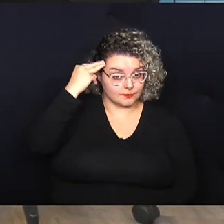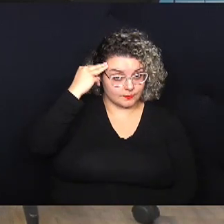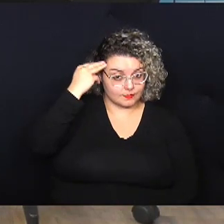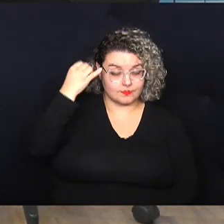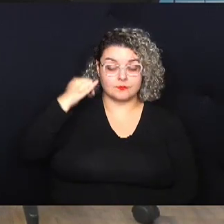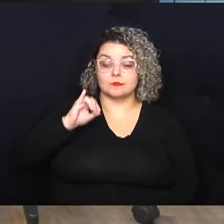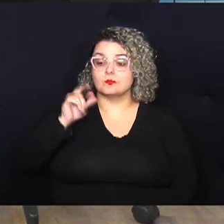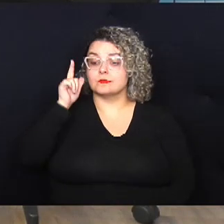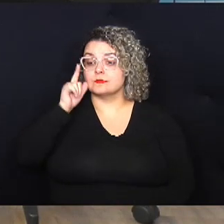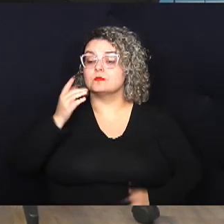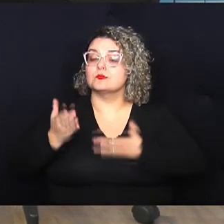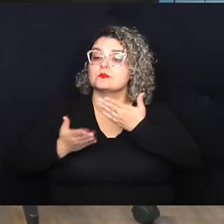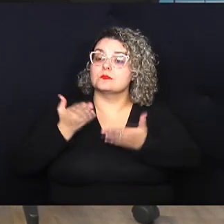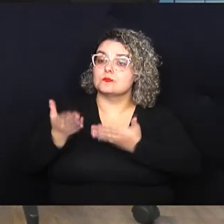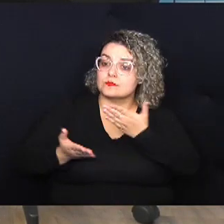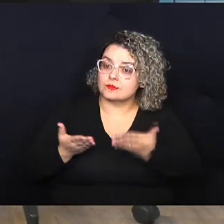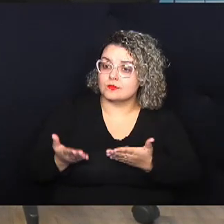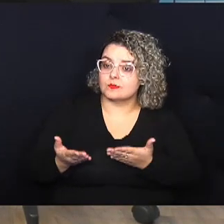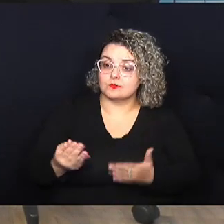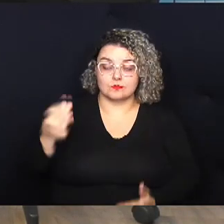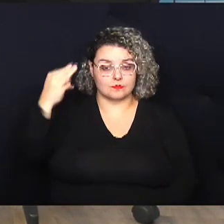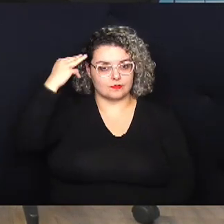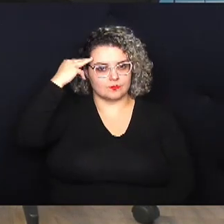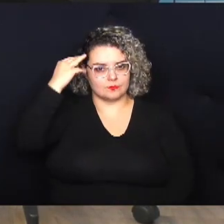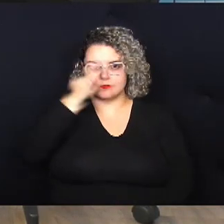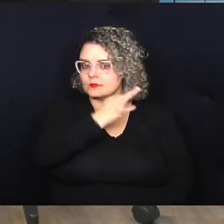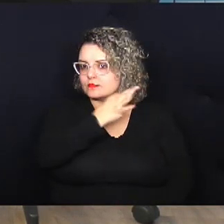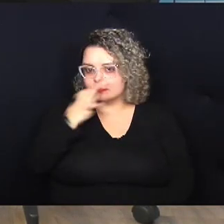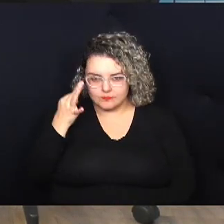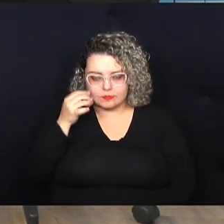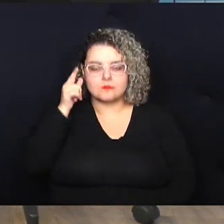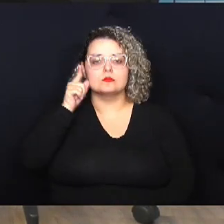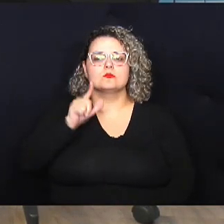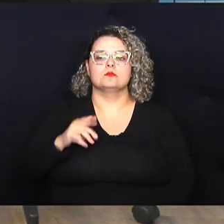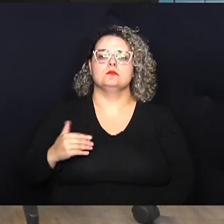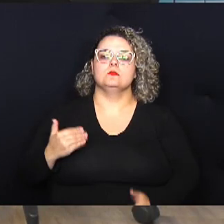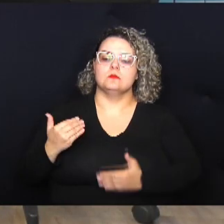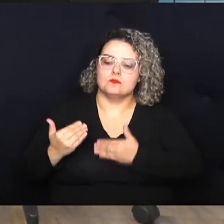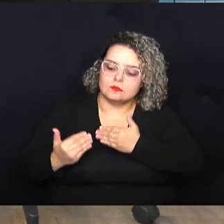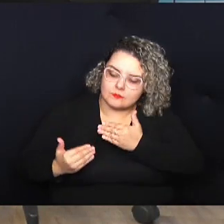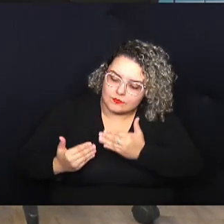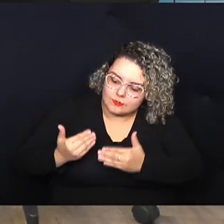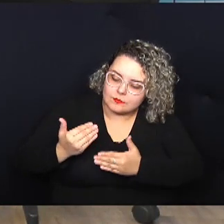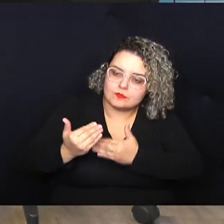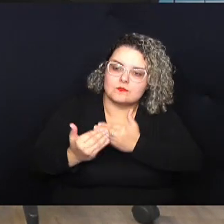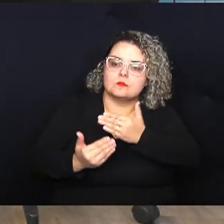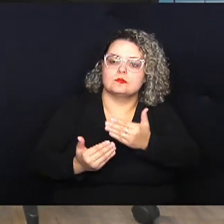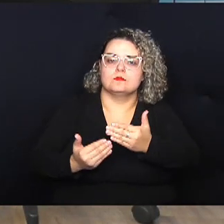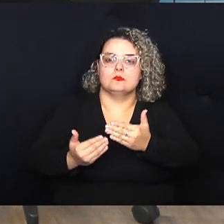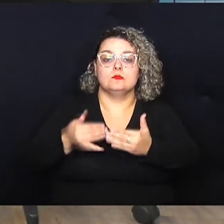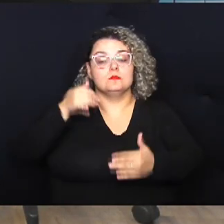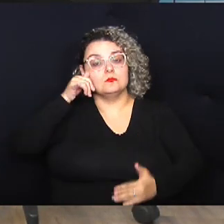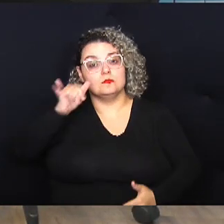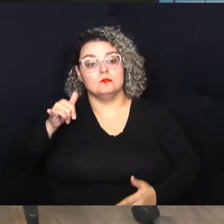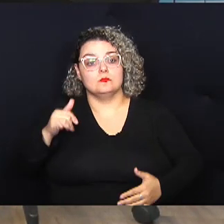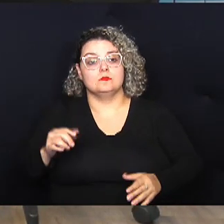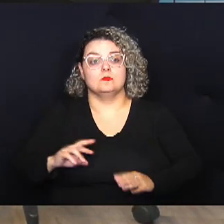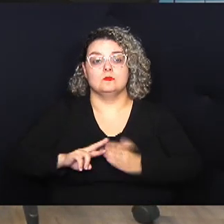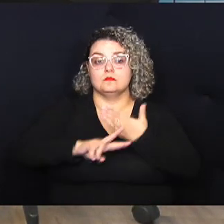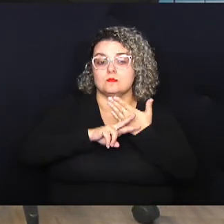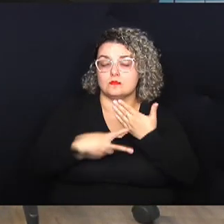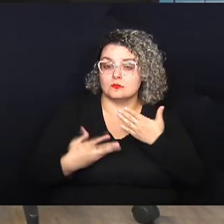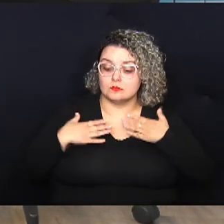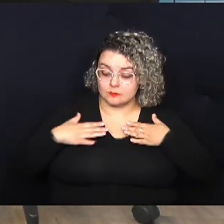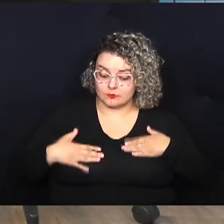conseguir tratar isso enquanto está na mente, ela consegue pegar esse fiozinho e já tira fora, né?